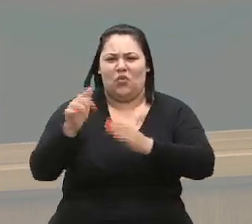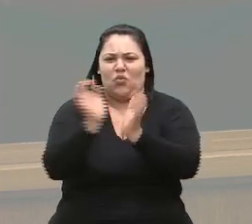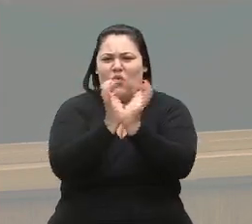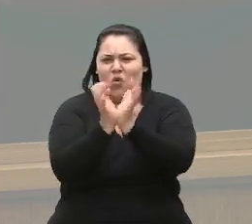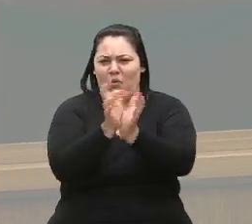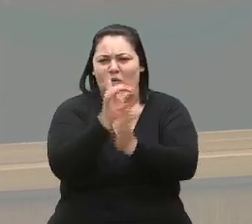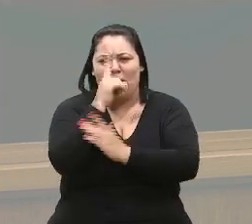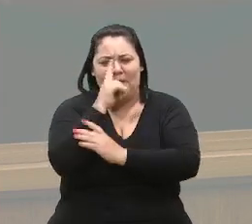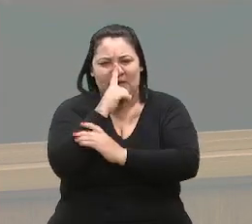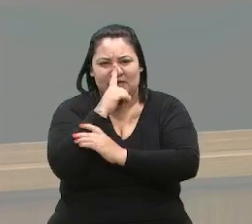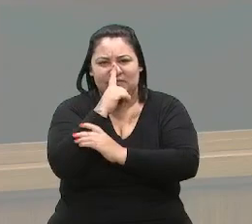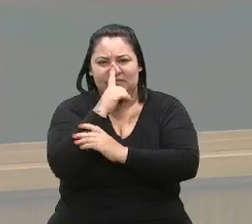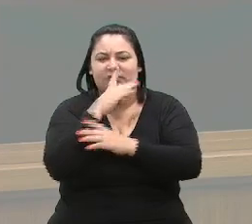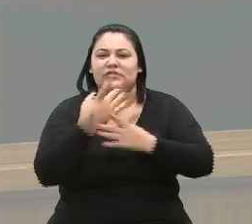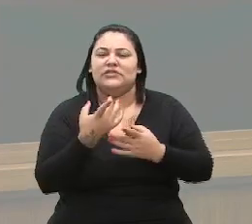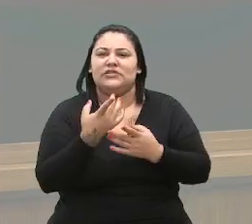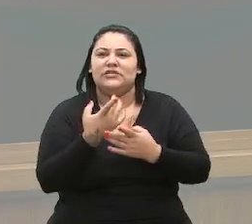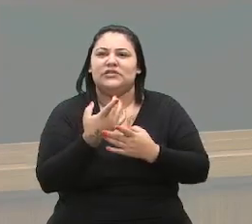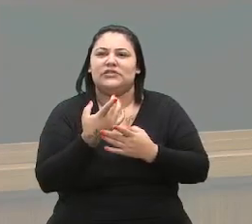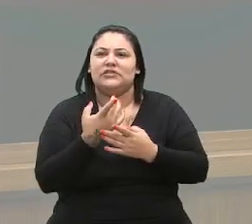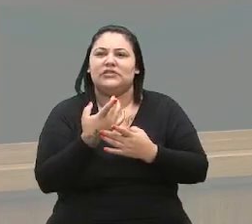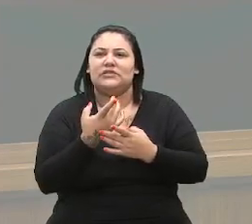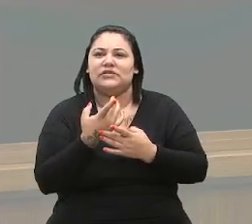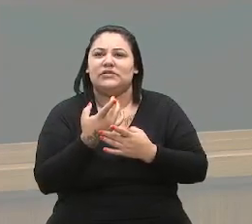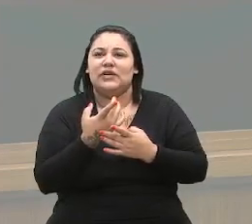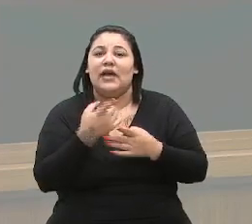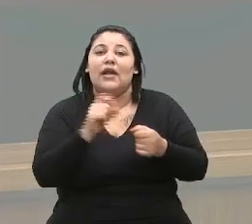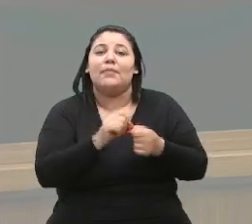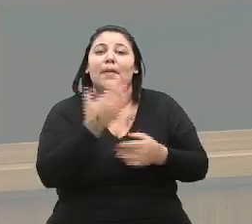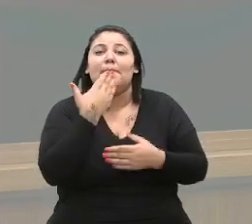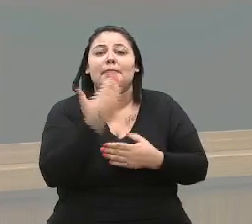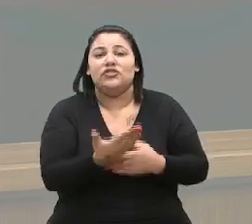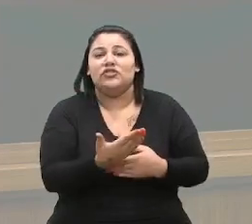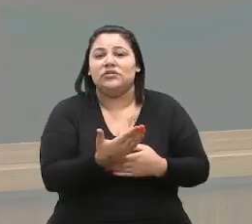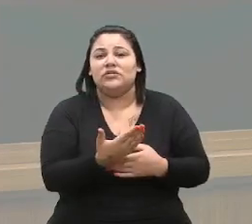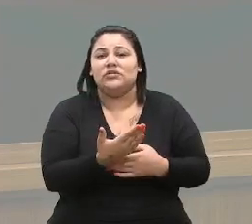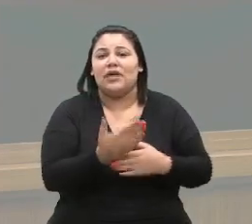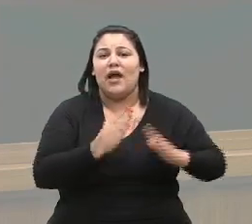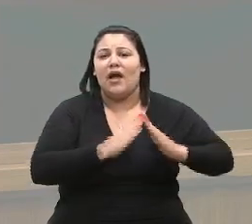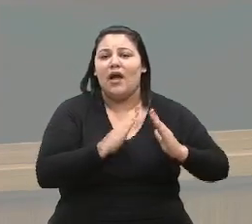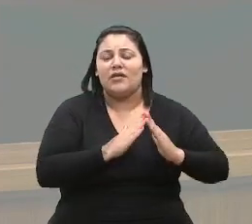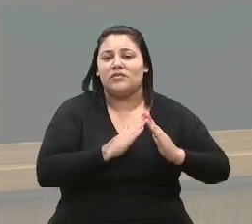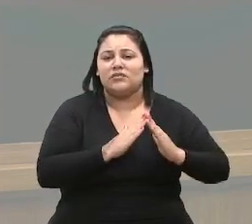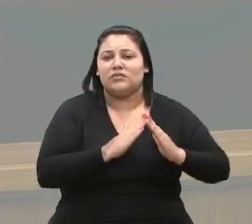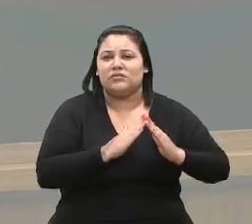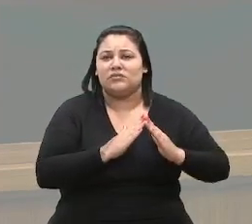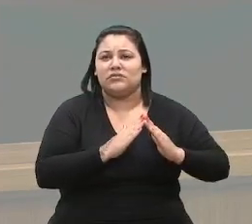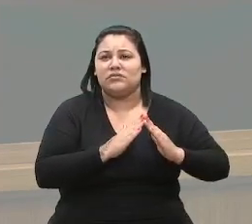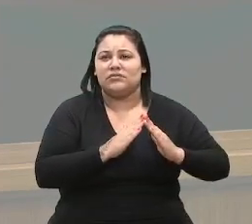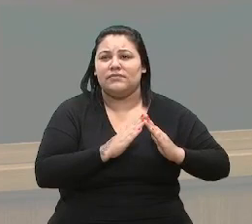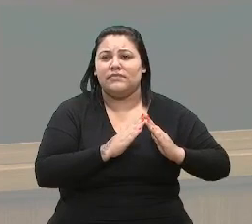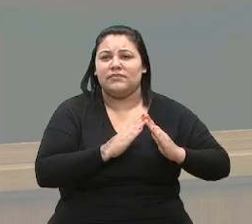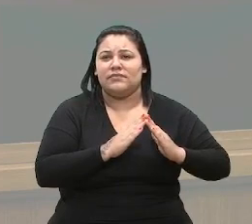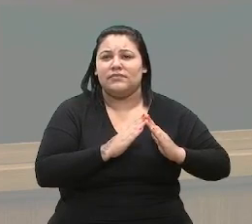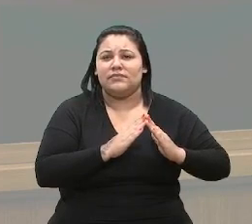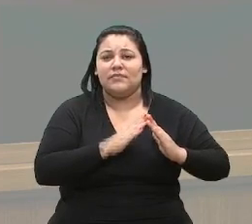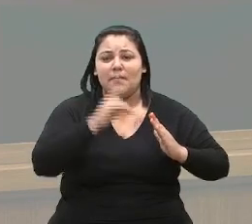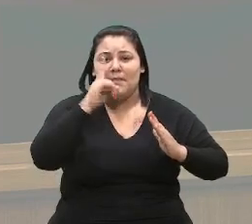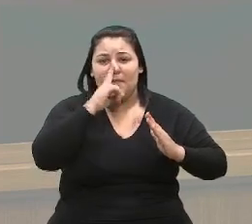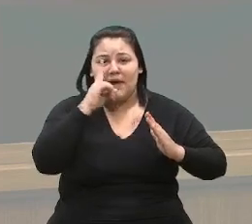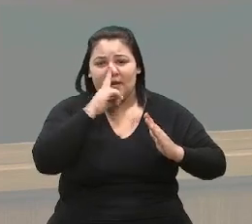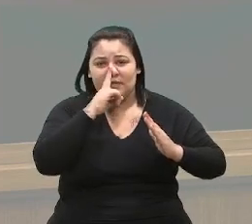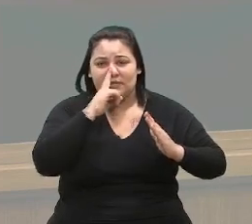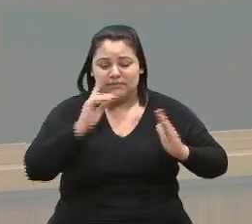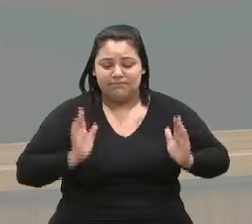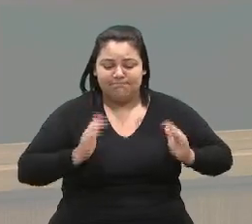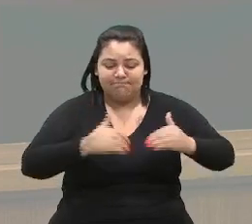também, casualmente era para reivindicar habitação, né? Habitação para mães de autista,